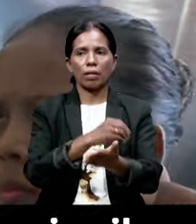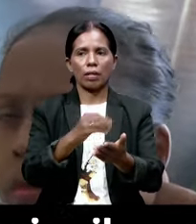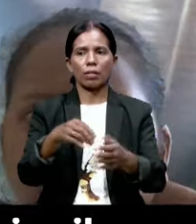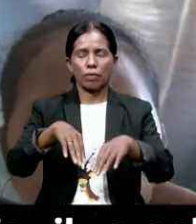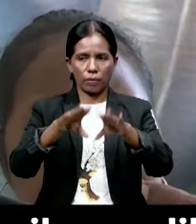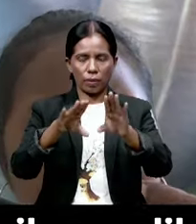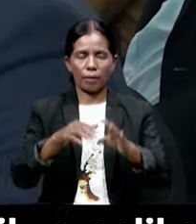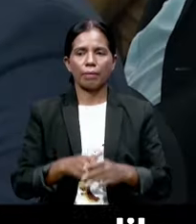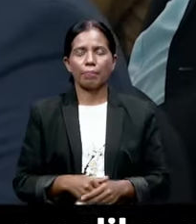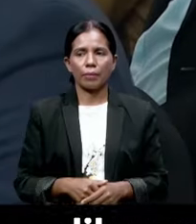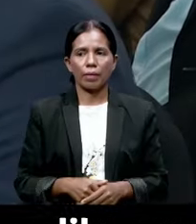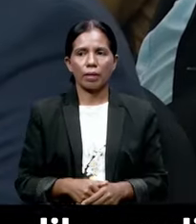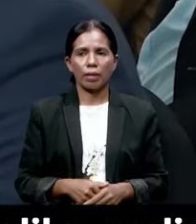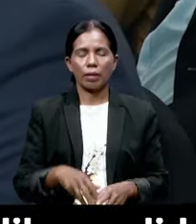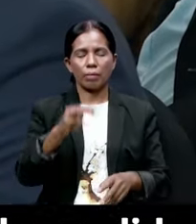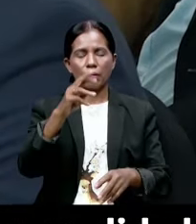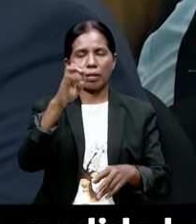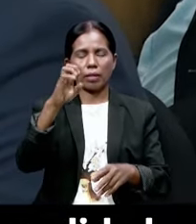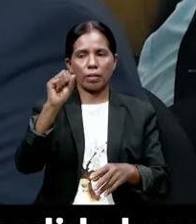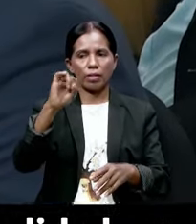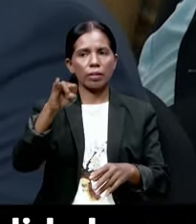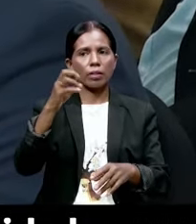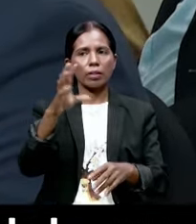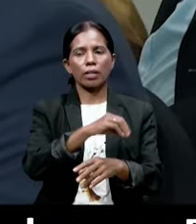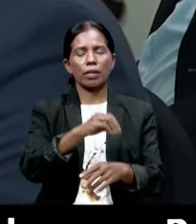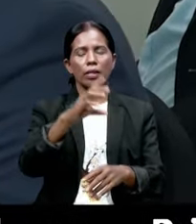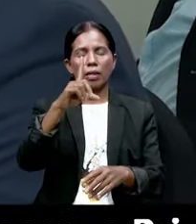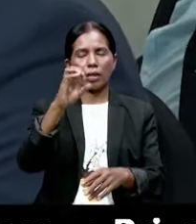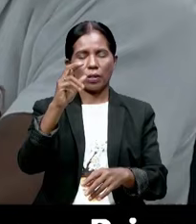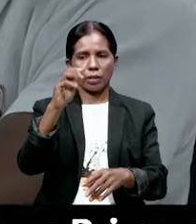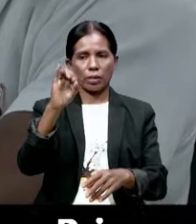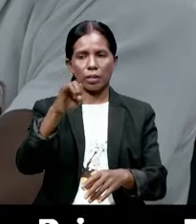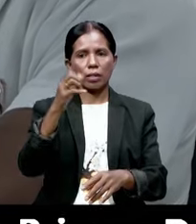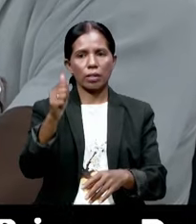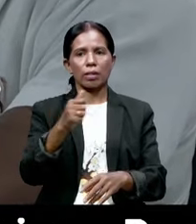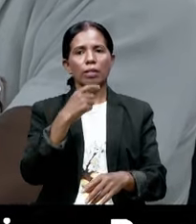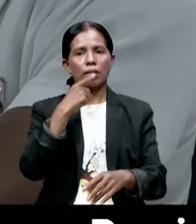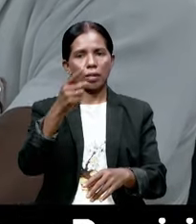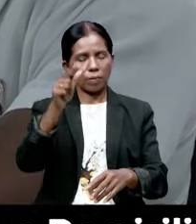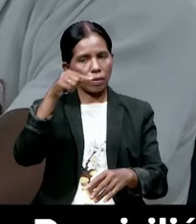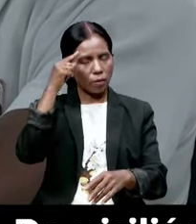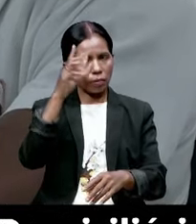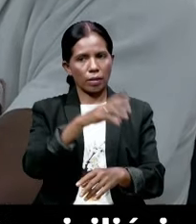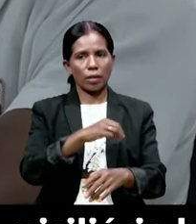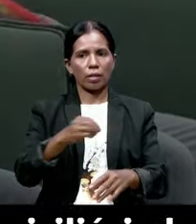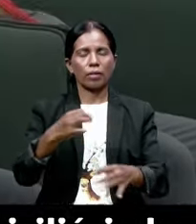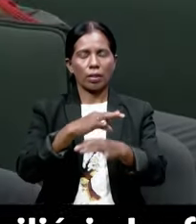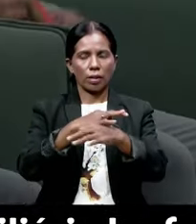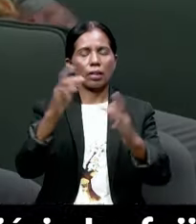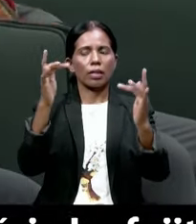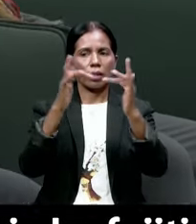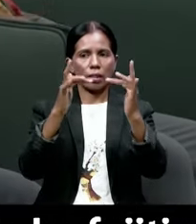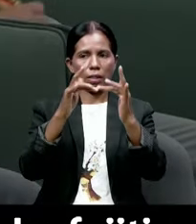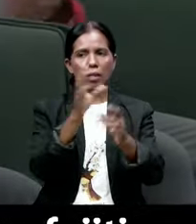fan. Além de ne, Menezer Loza Double Four, Leonísia Cândida Ximenez, sugere para o governo atuar dia linha internet no